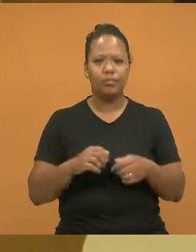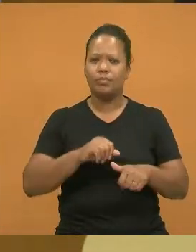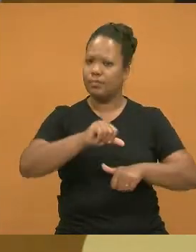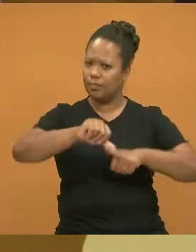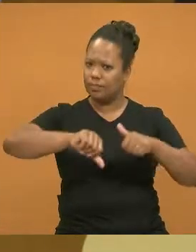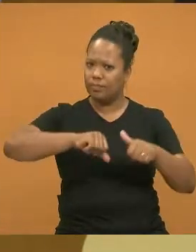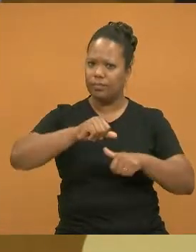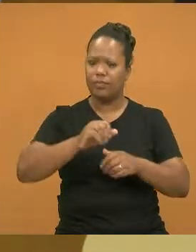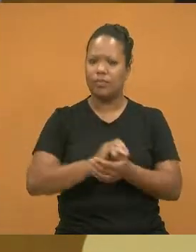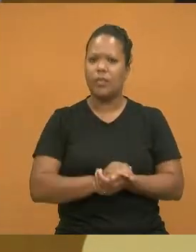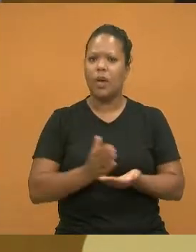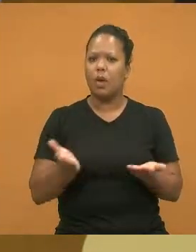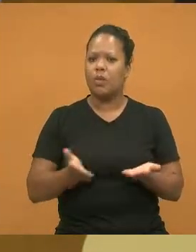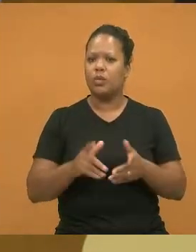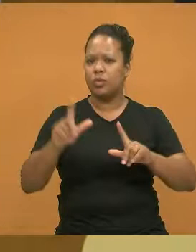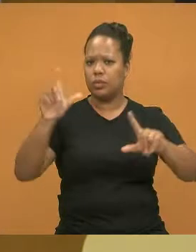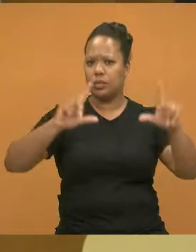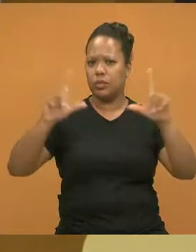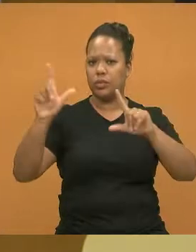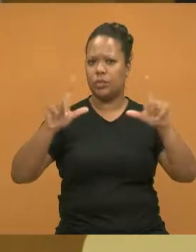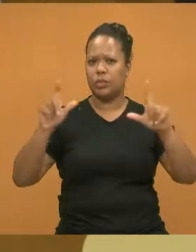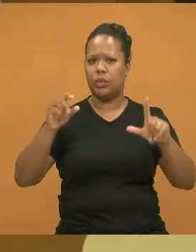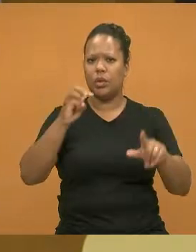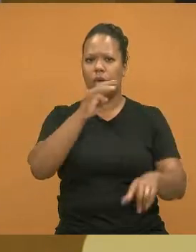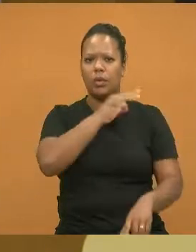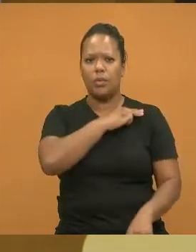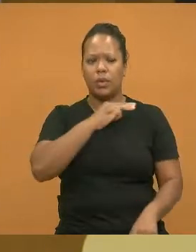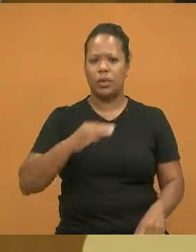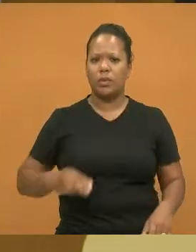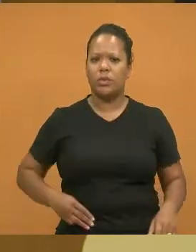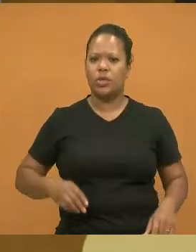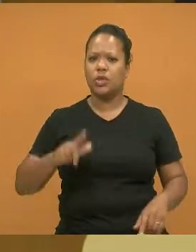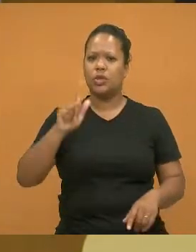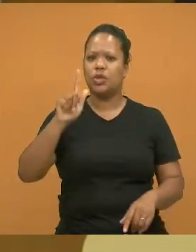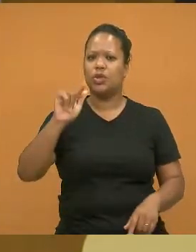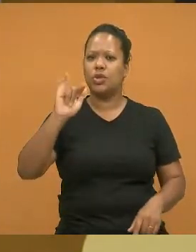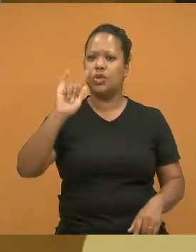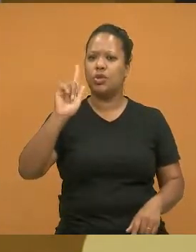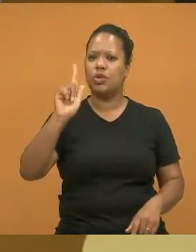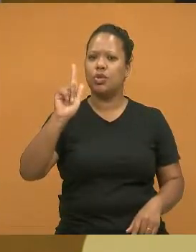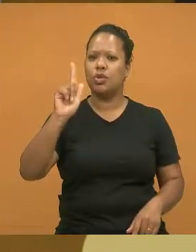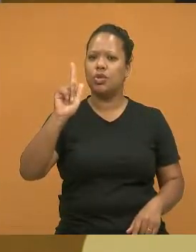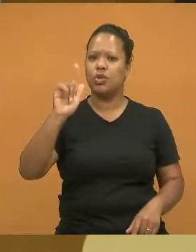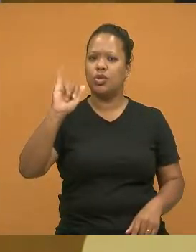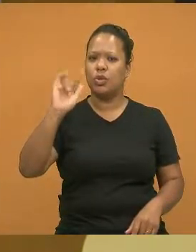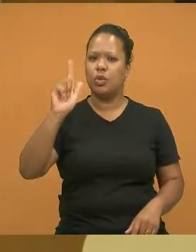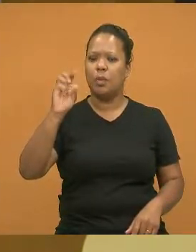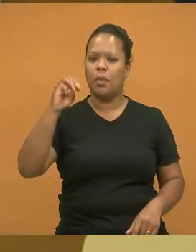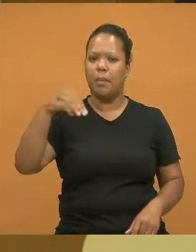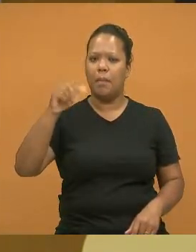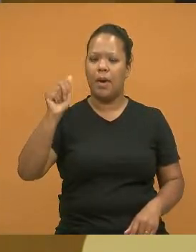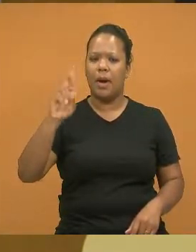um absurdo de reportagem, o ministro do STF, Gilmar Mendes, ameaçando os procuradores,